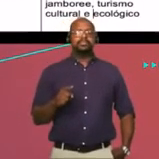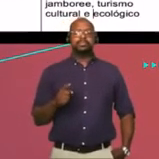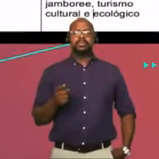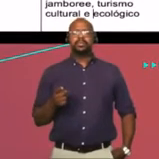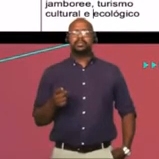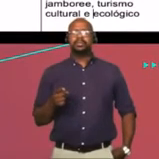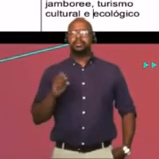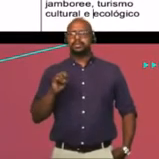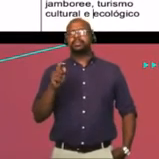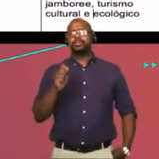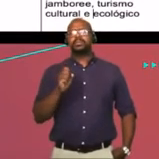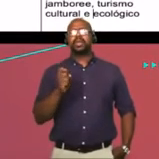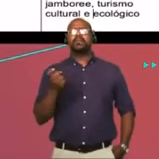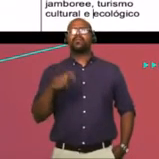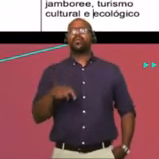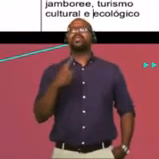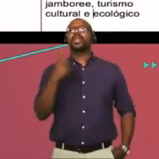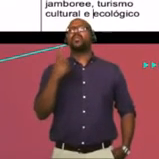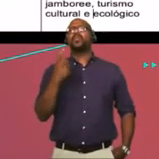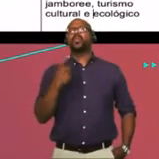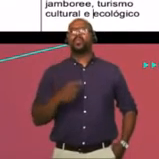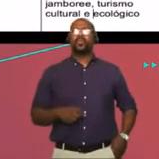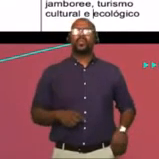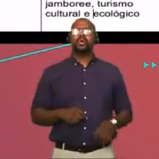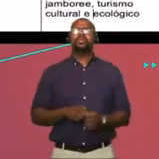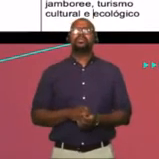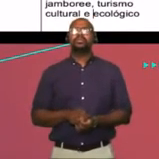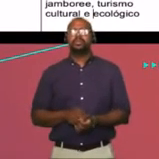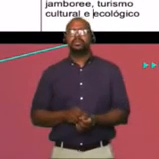tive tempo de voltar Um